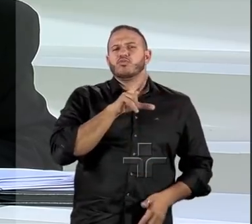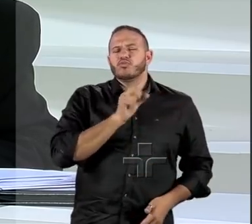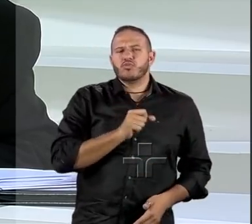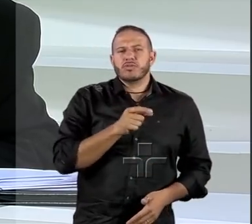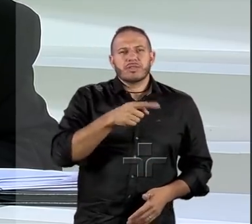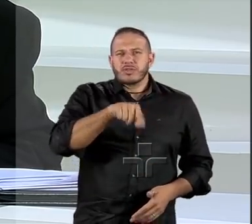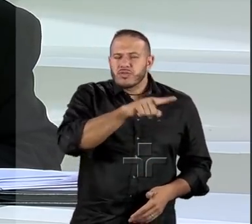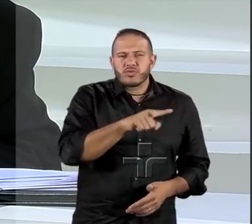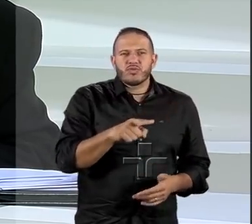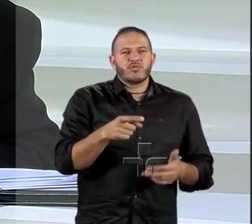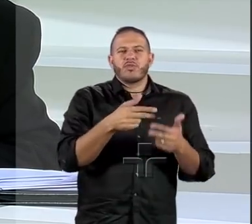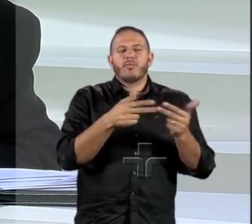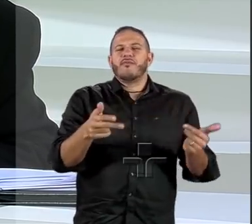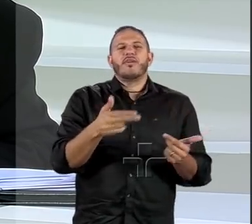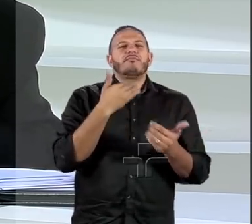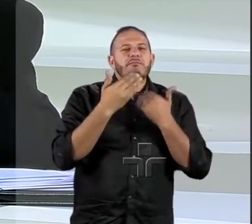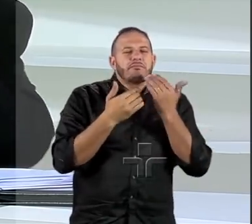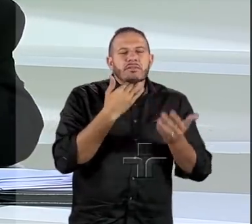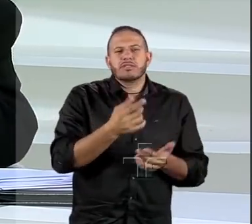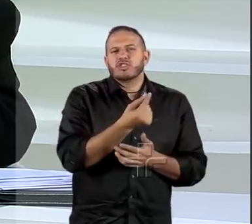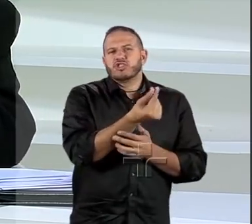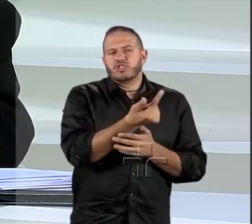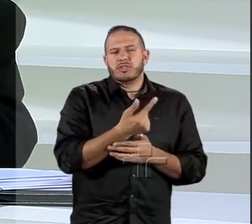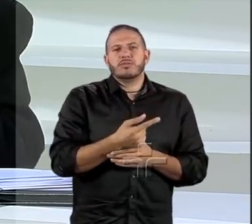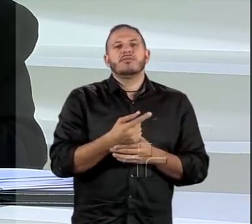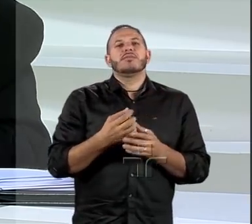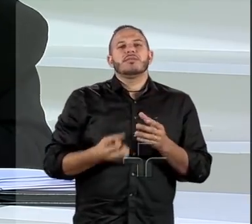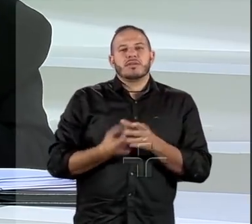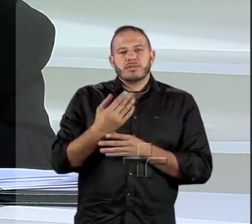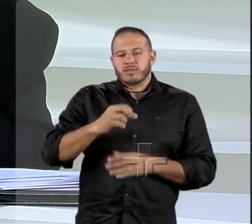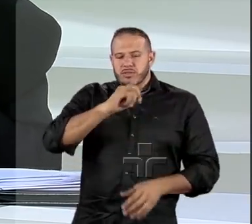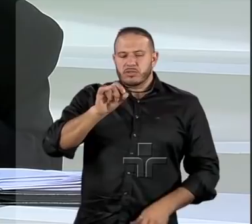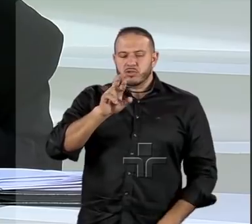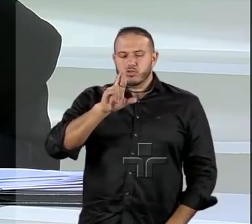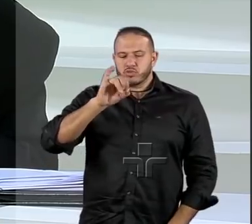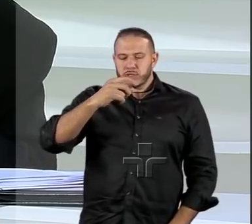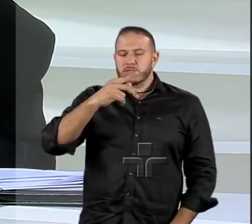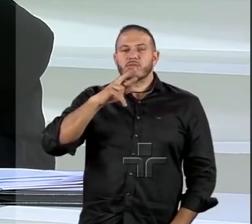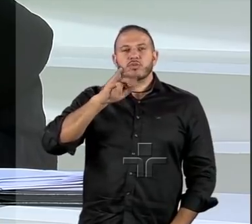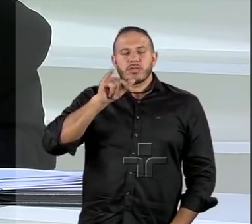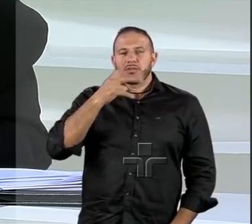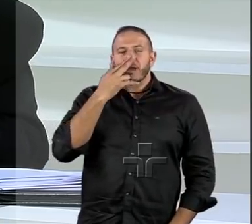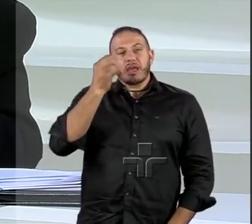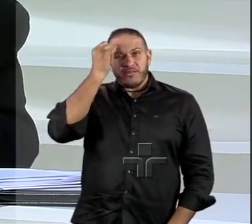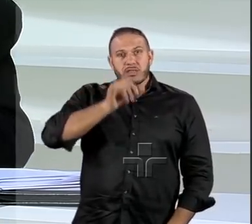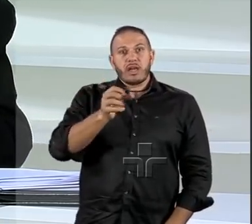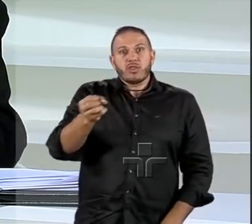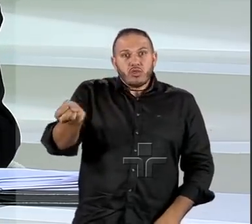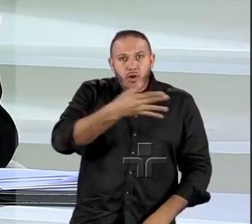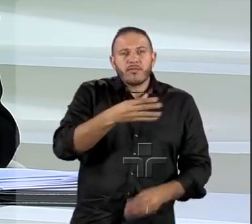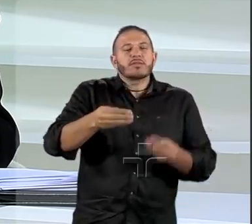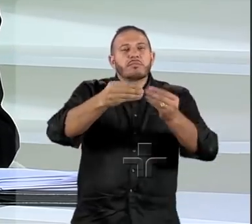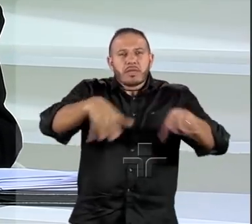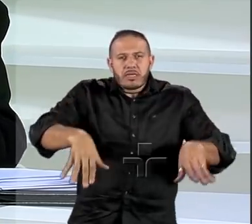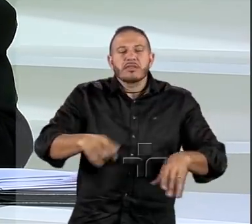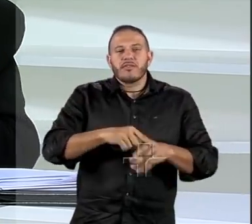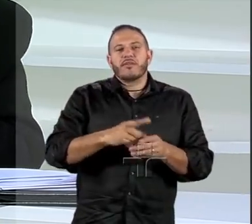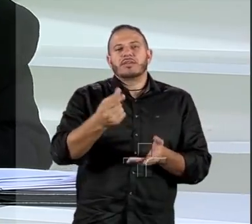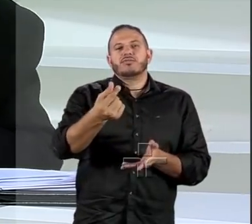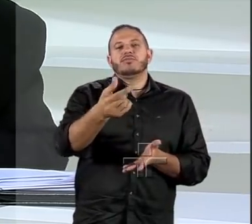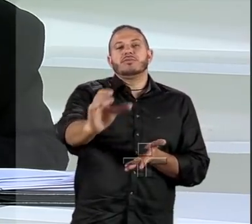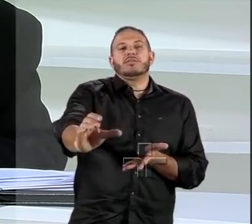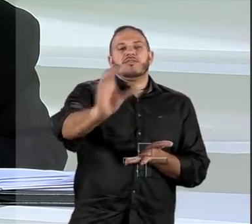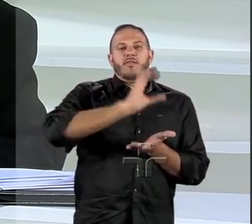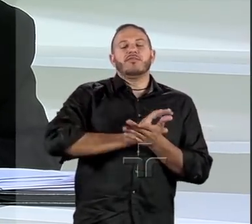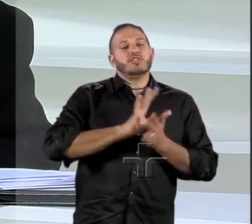fonte desprezível de dinheiro. Cria jurisprudência para não ter novos delitos e faz com que se devolva o dinheiro que já